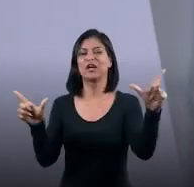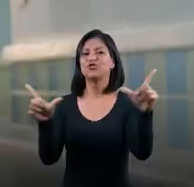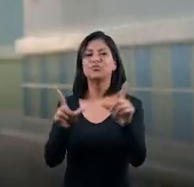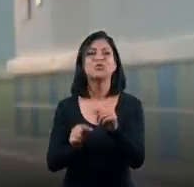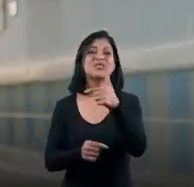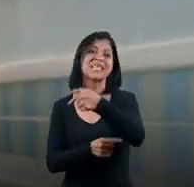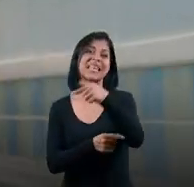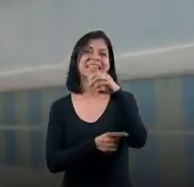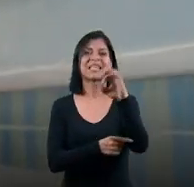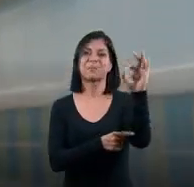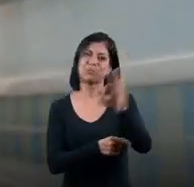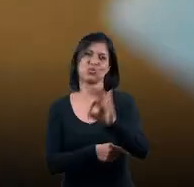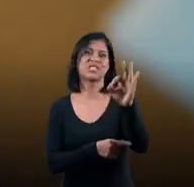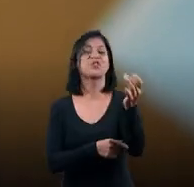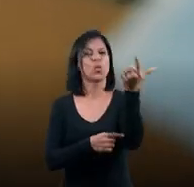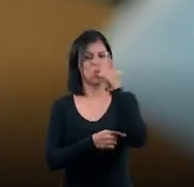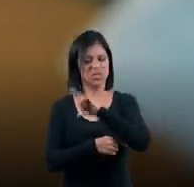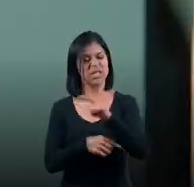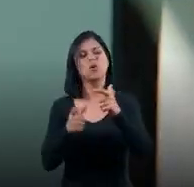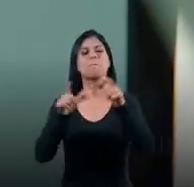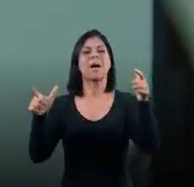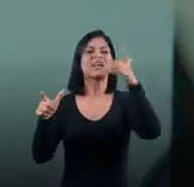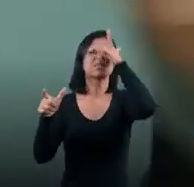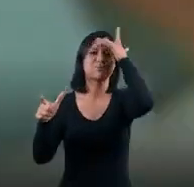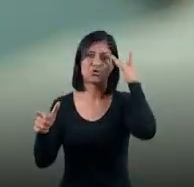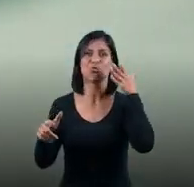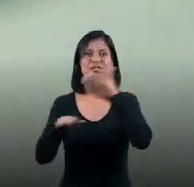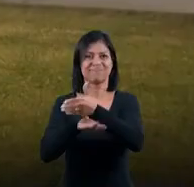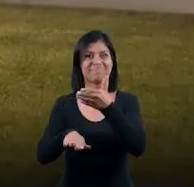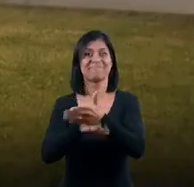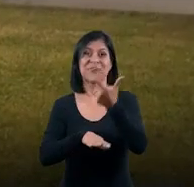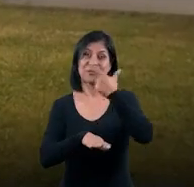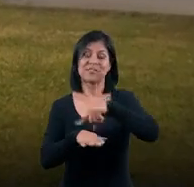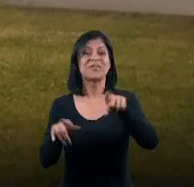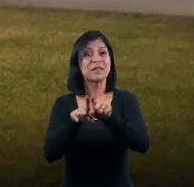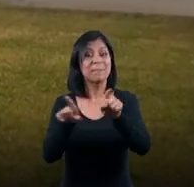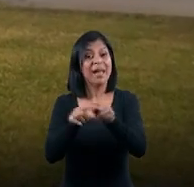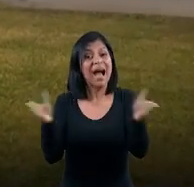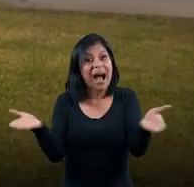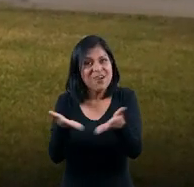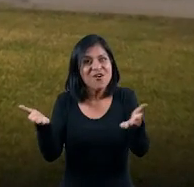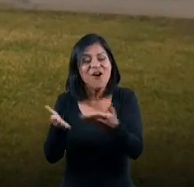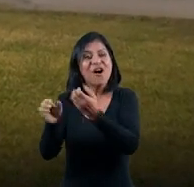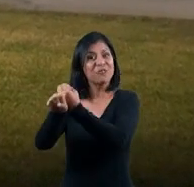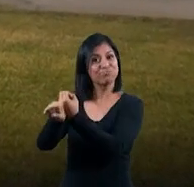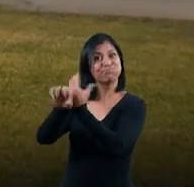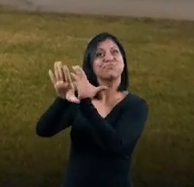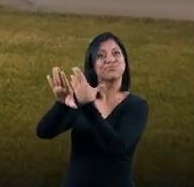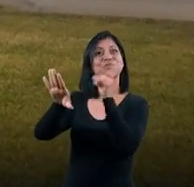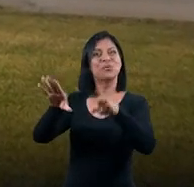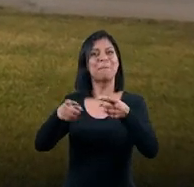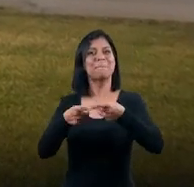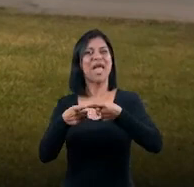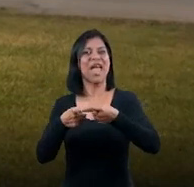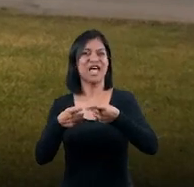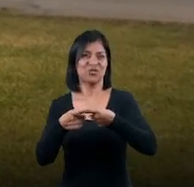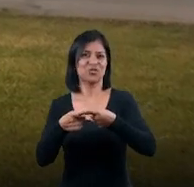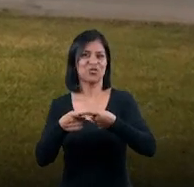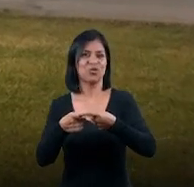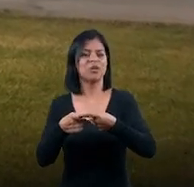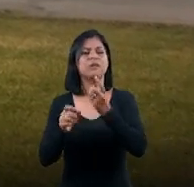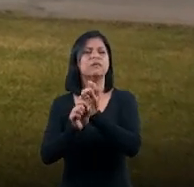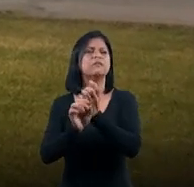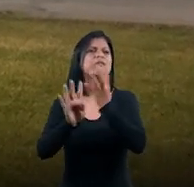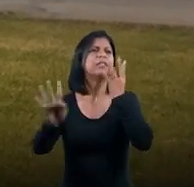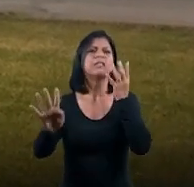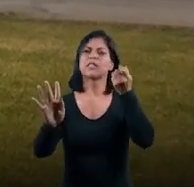pacientes caíram 70%, garantindo mais atendimentos. Agora, vamos evoluir para a telemedicina. Também vamos